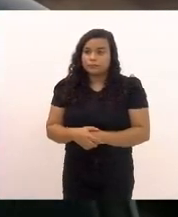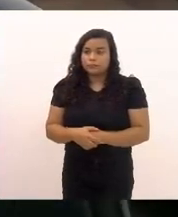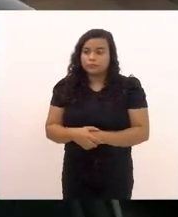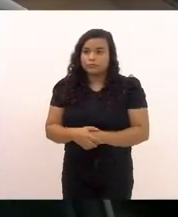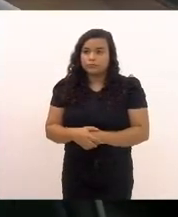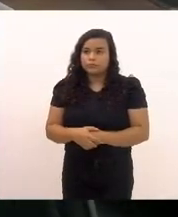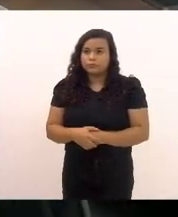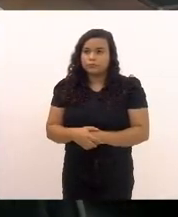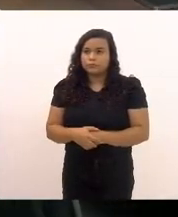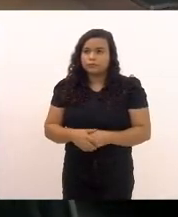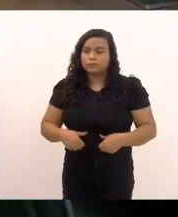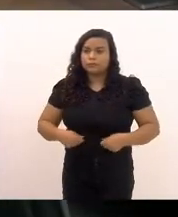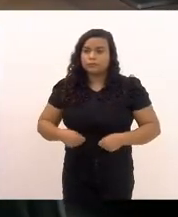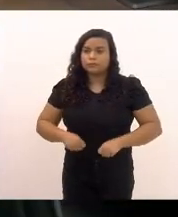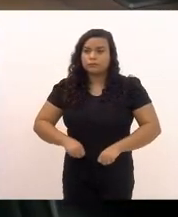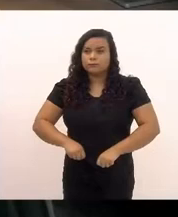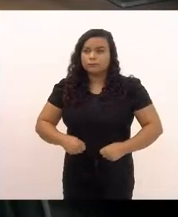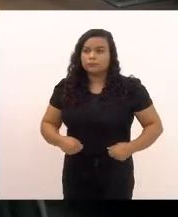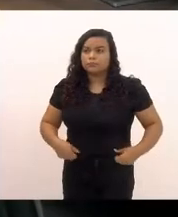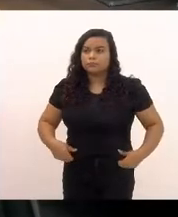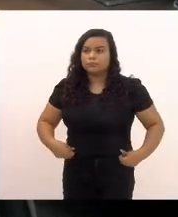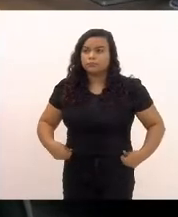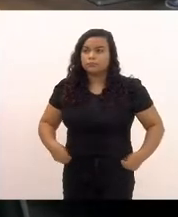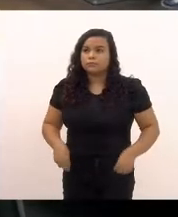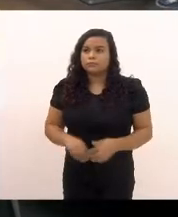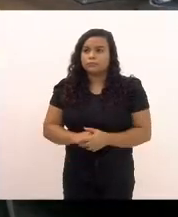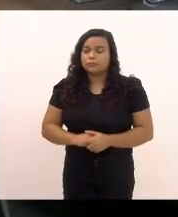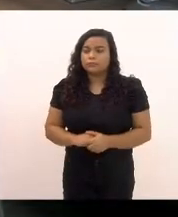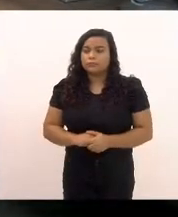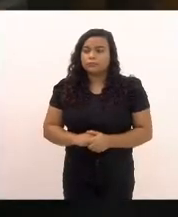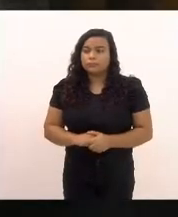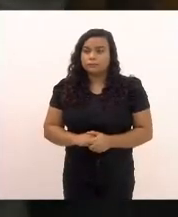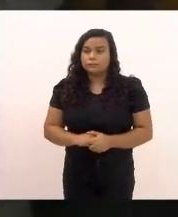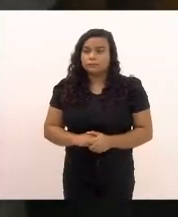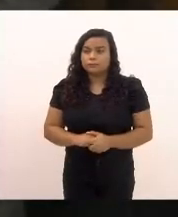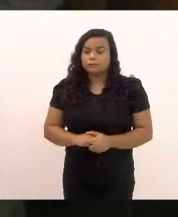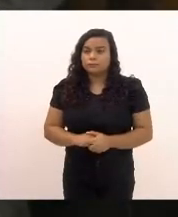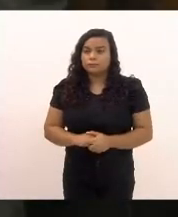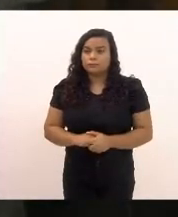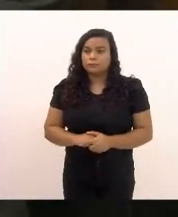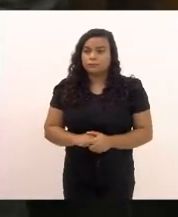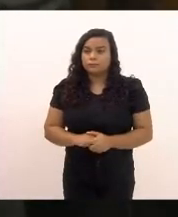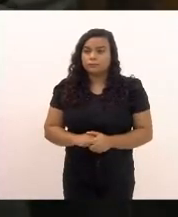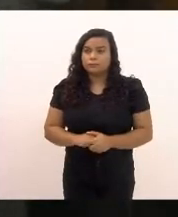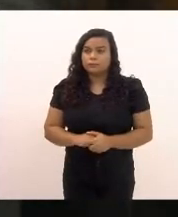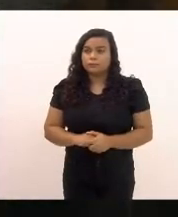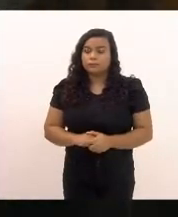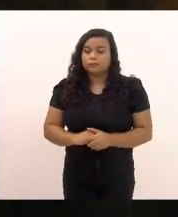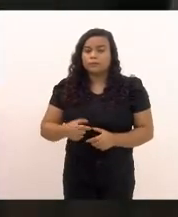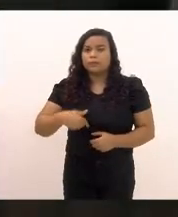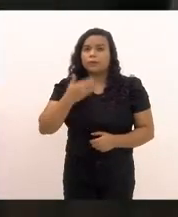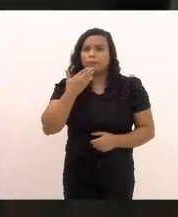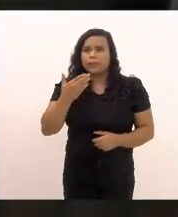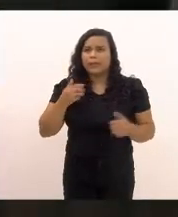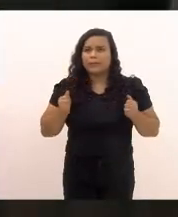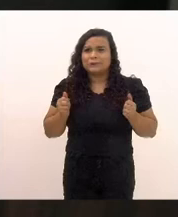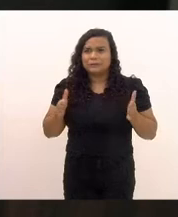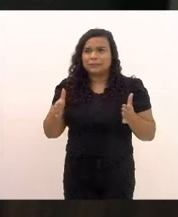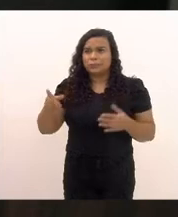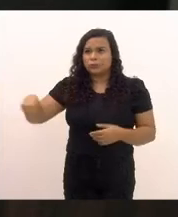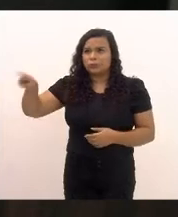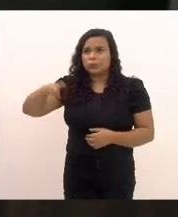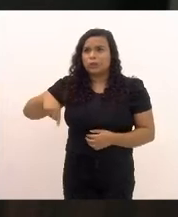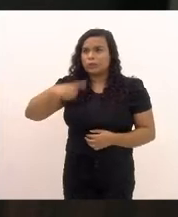Aqui está dizendo que o anfitrião desativou o vídeo. A presença aqui na minha tela. Eu pediria aí à assessoria de som e